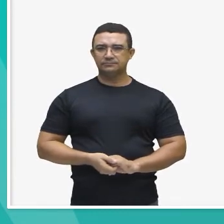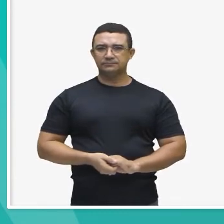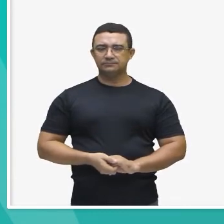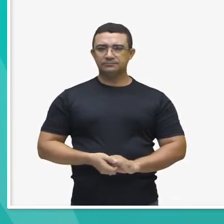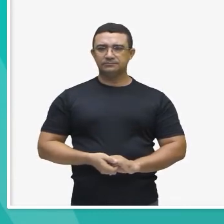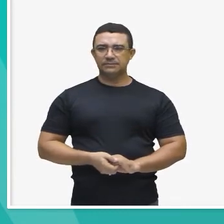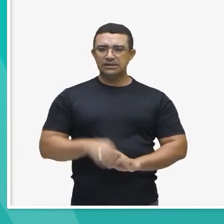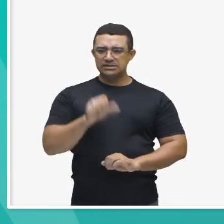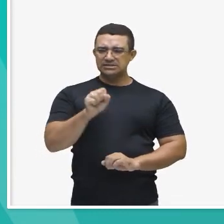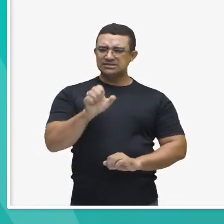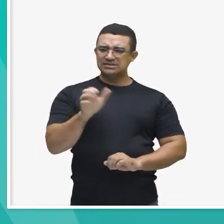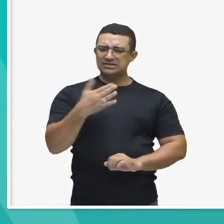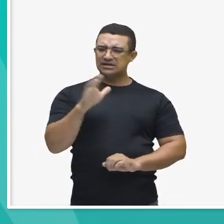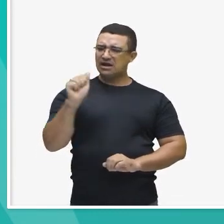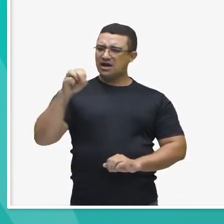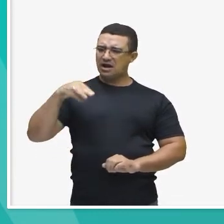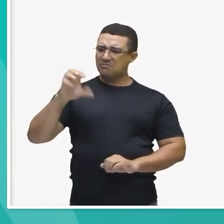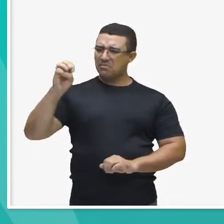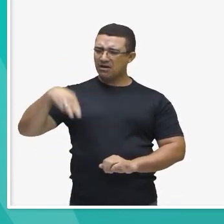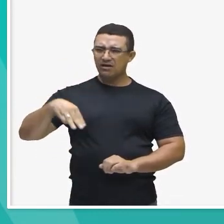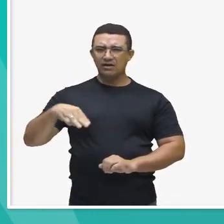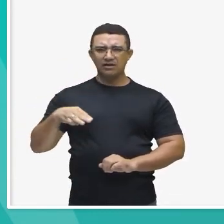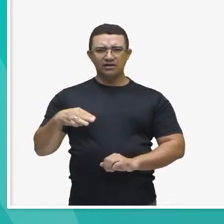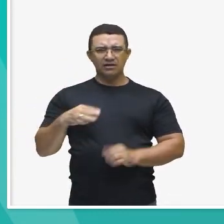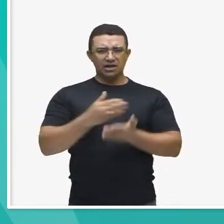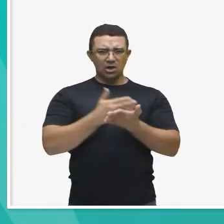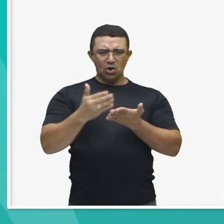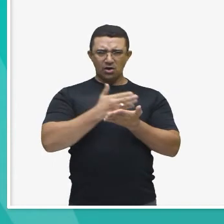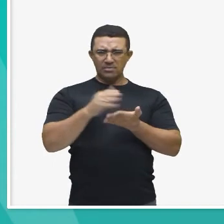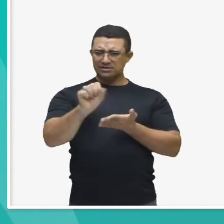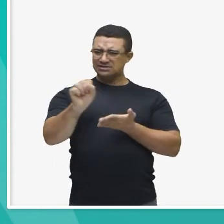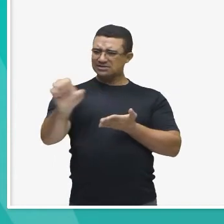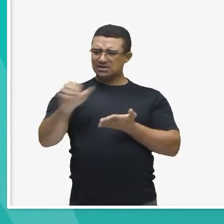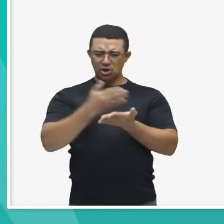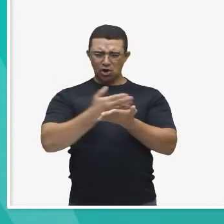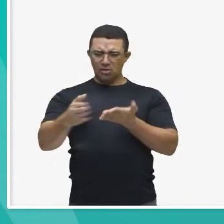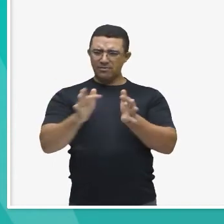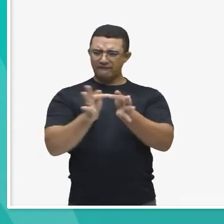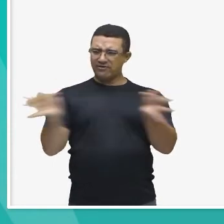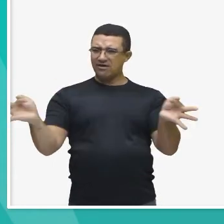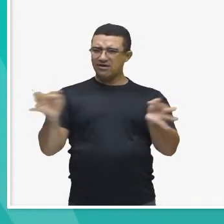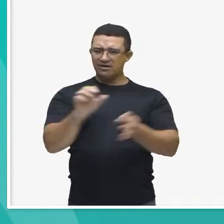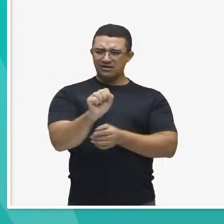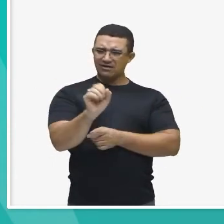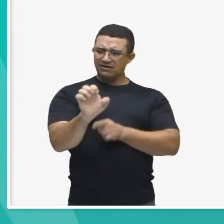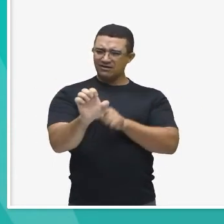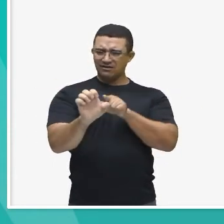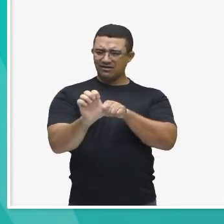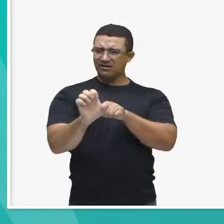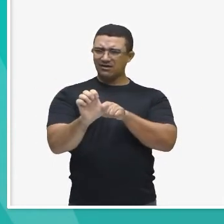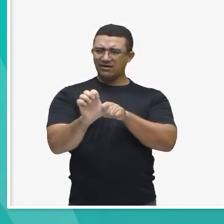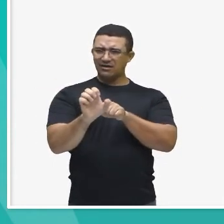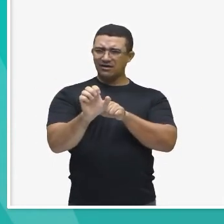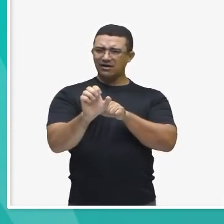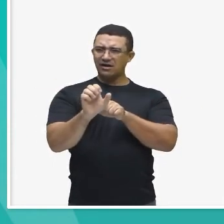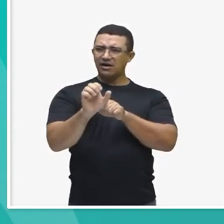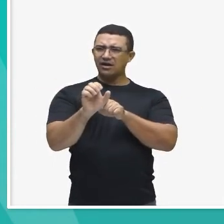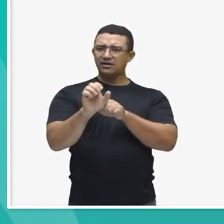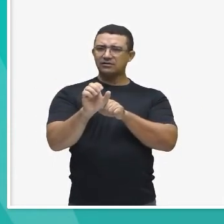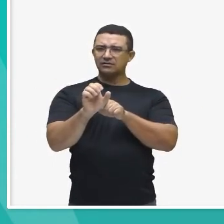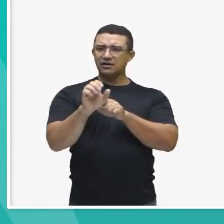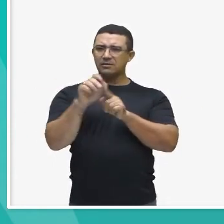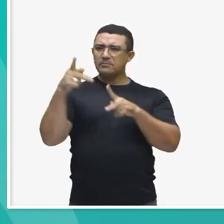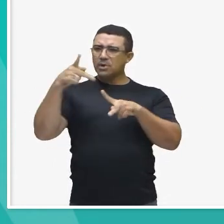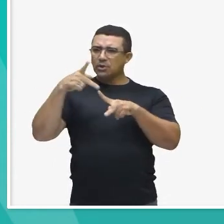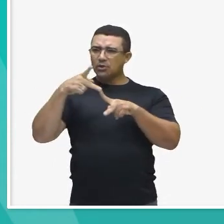Né? Nesse caso aí, eu estou começando, tá? A oração com o pronome oblíquo átono. Então, não se deve iniciar